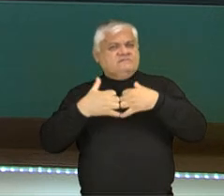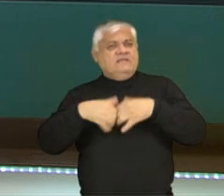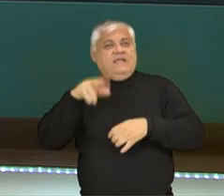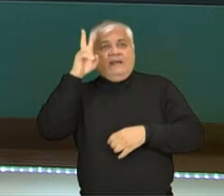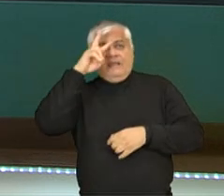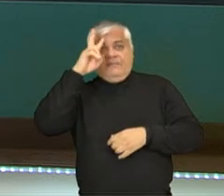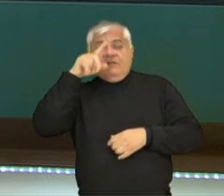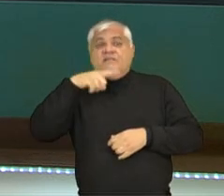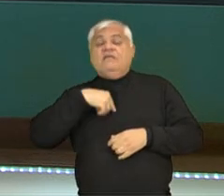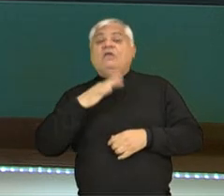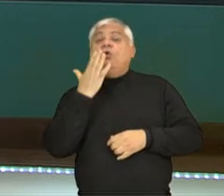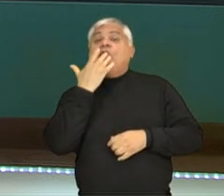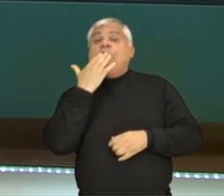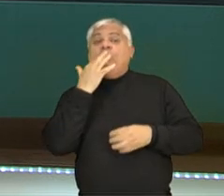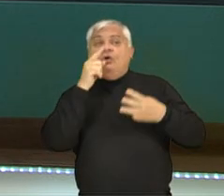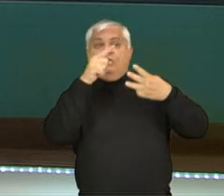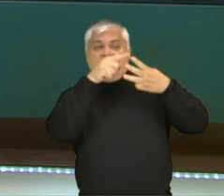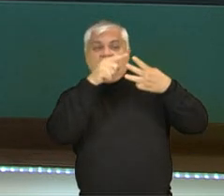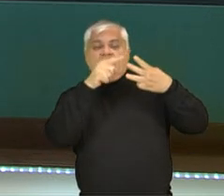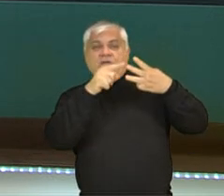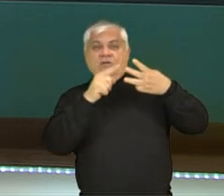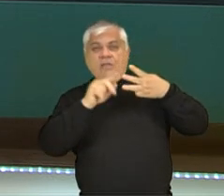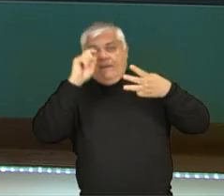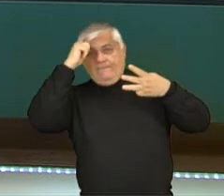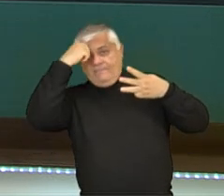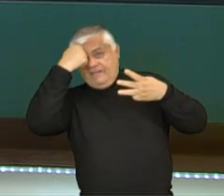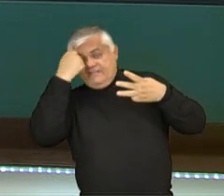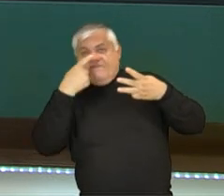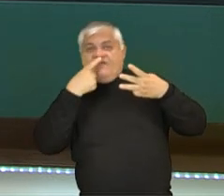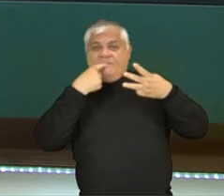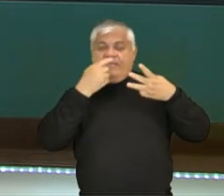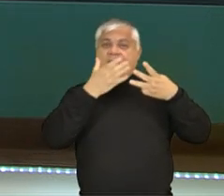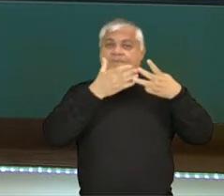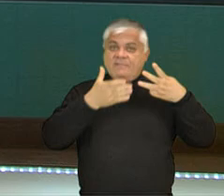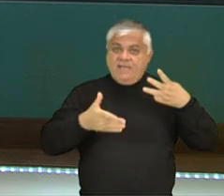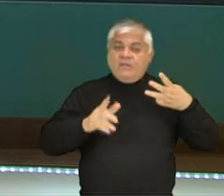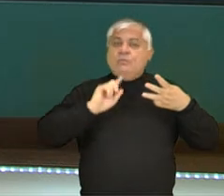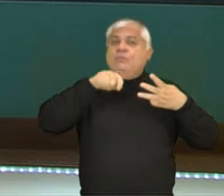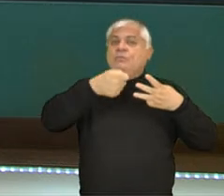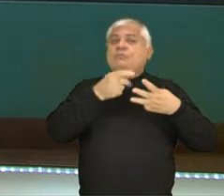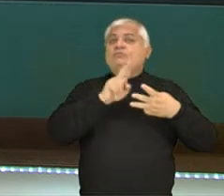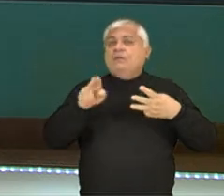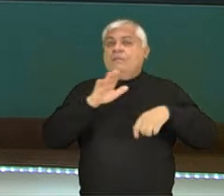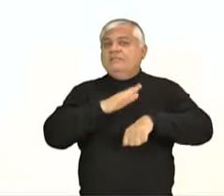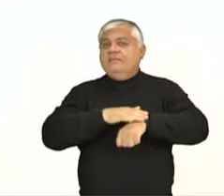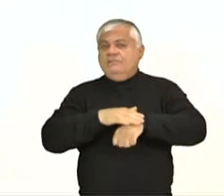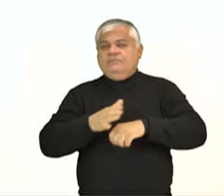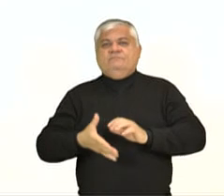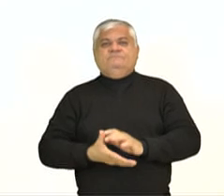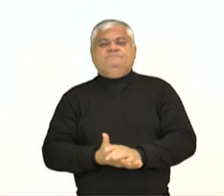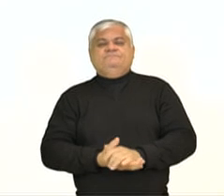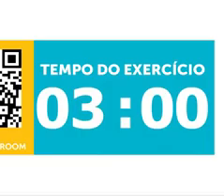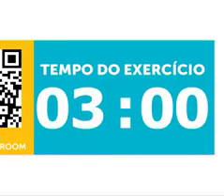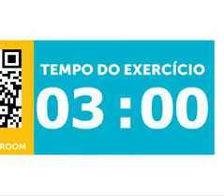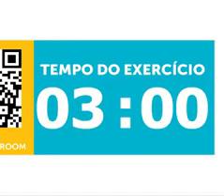lembrando aqui que cada bolinha tem a sua cor e representa um átomo específico. Tempo.